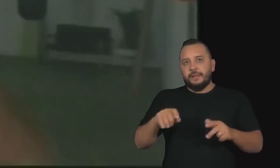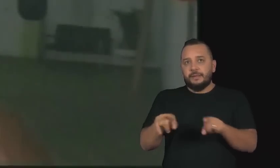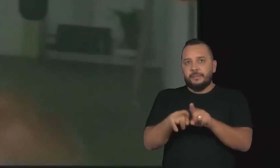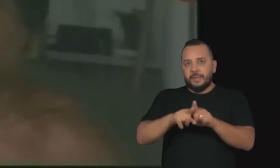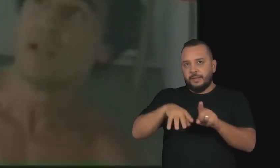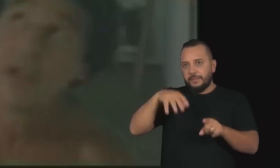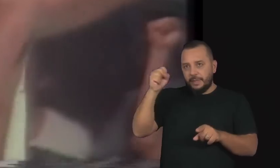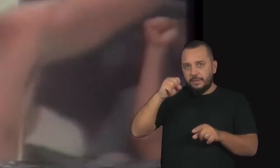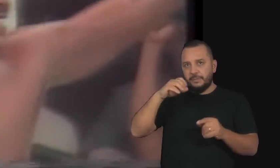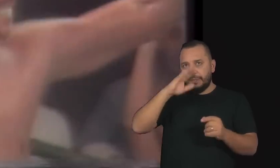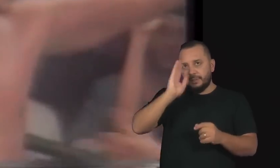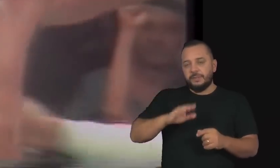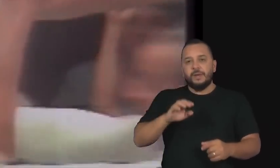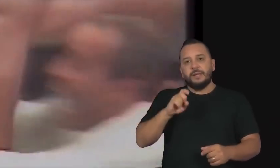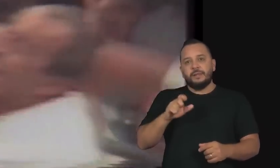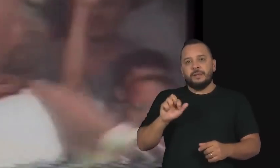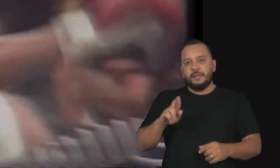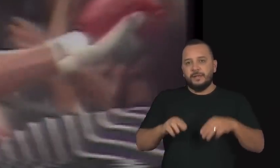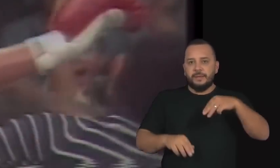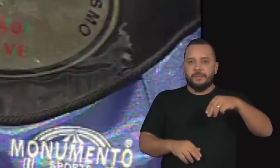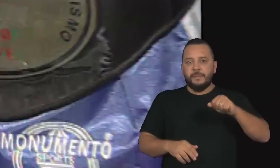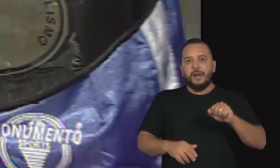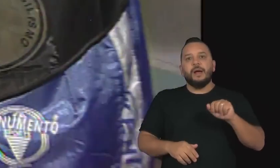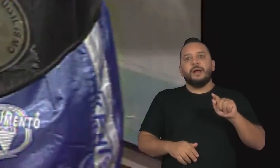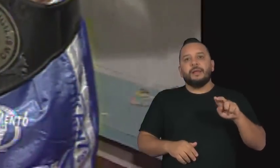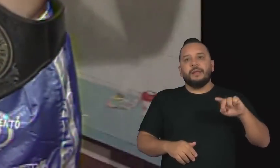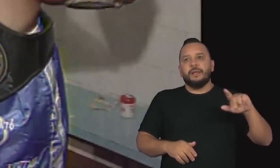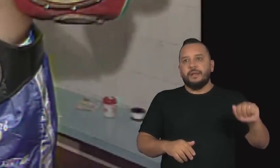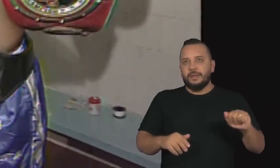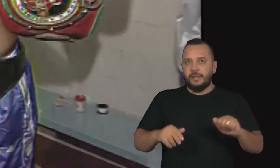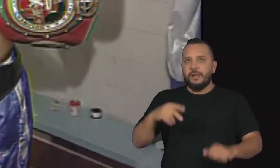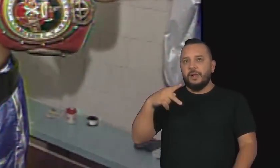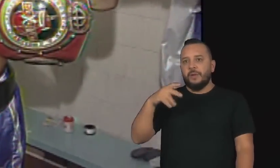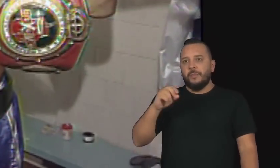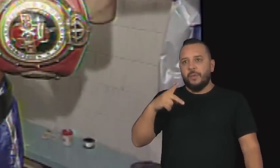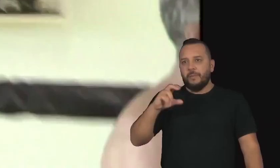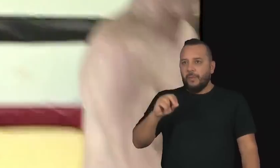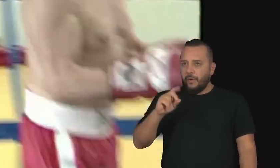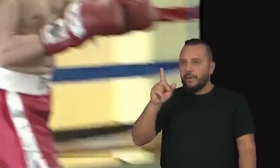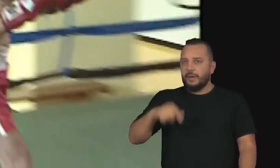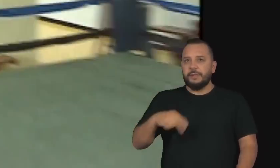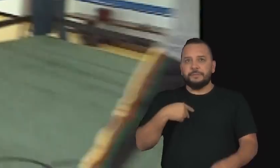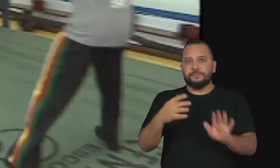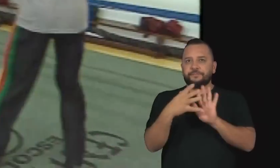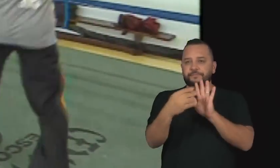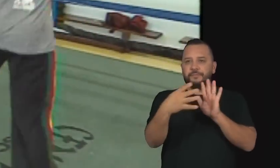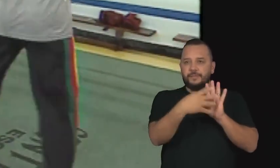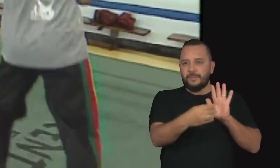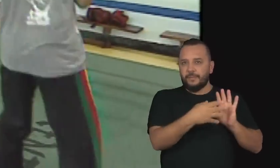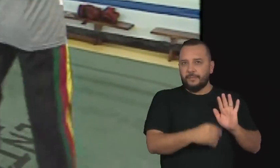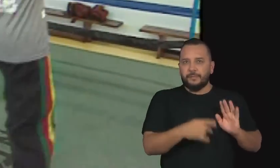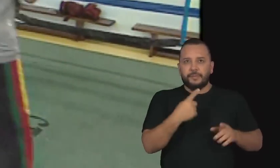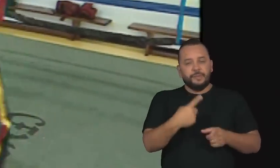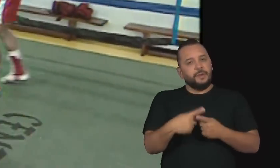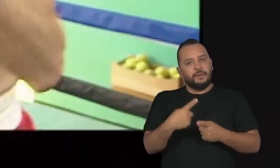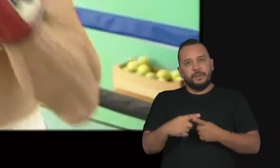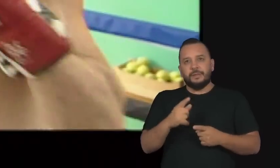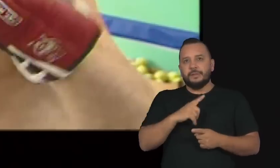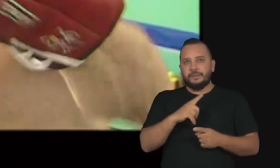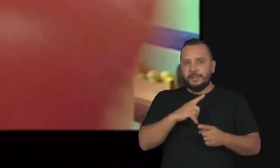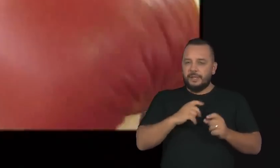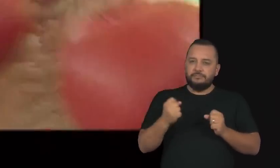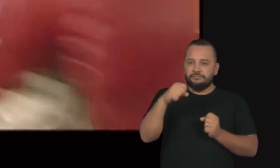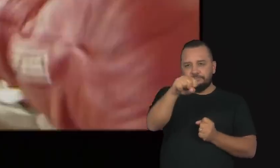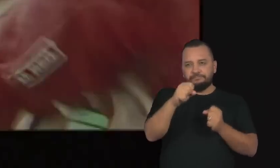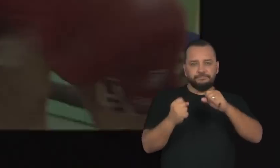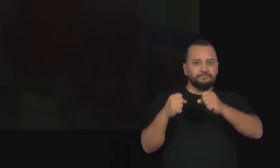como Éder Joffre, Adilson Maguila e Acelino Popó são reverenciados por suas performances nos ringues.